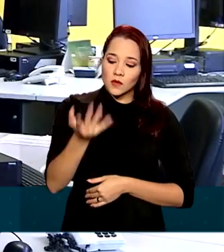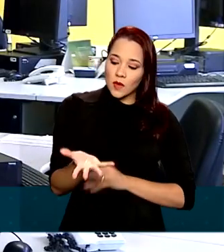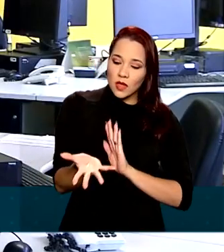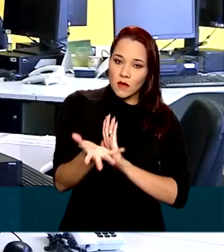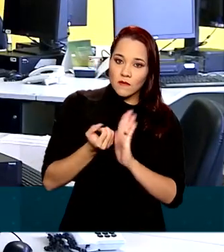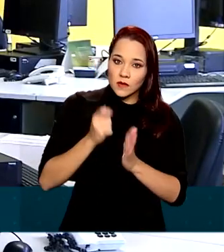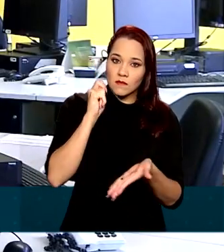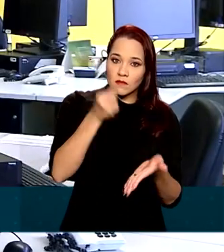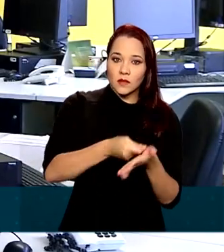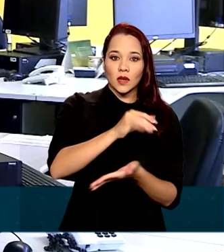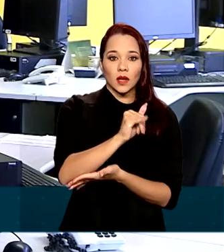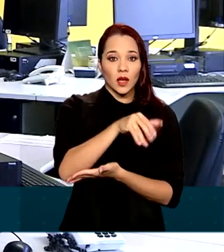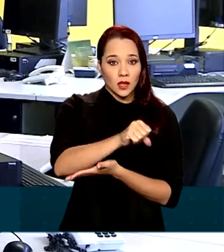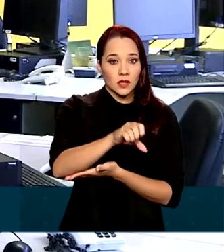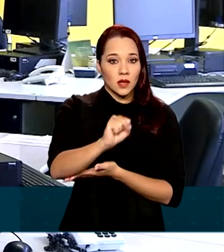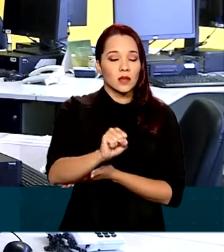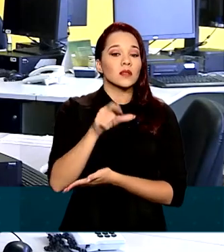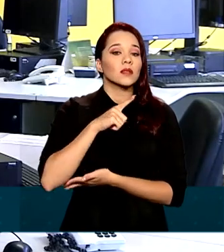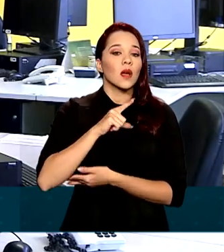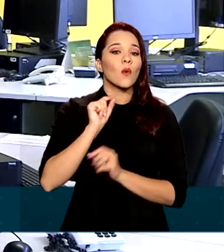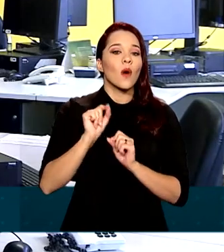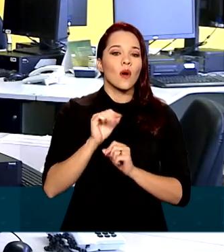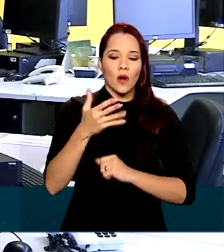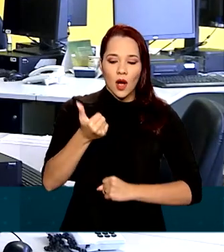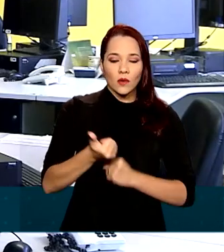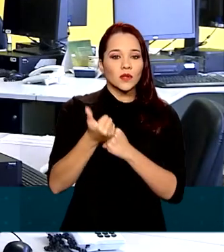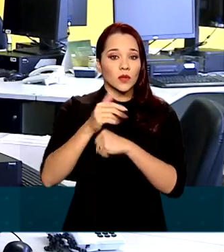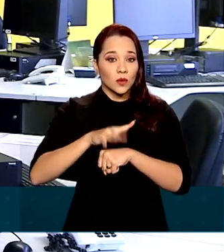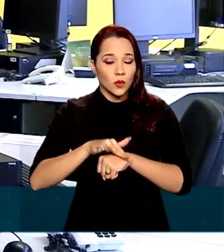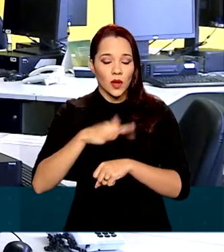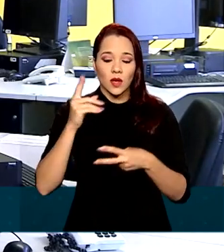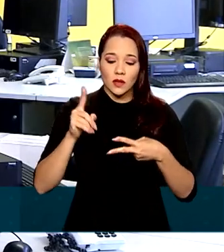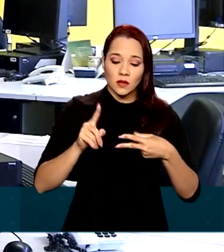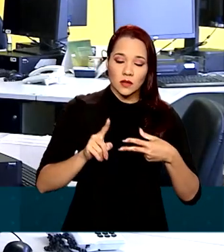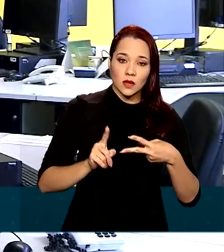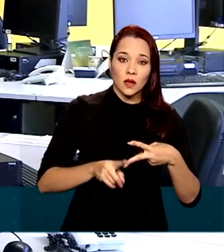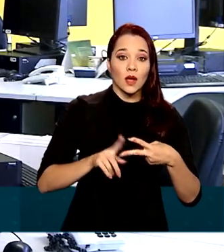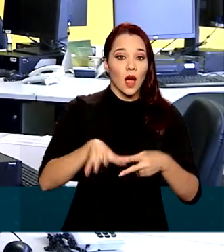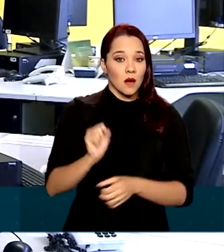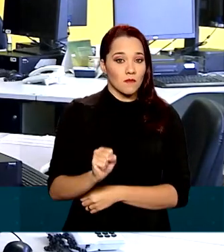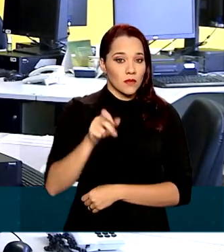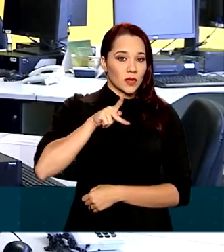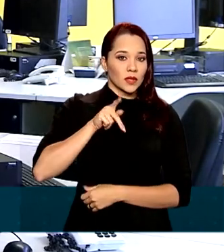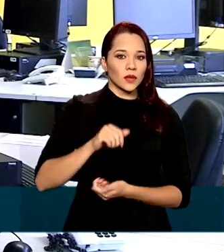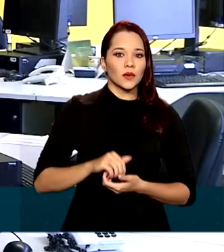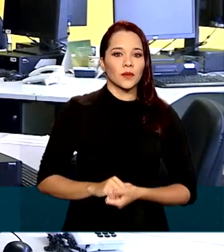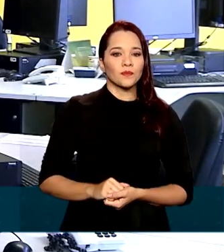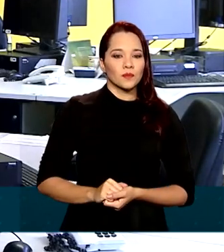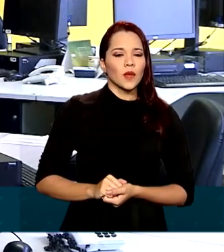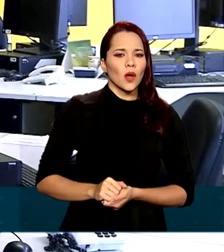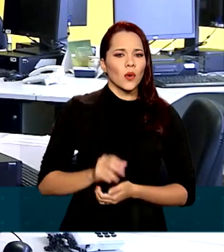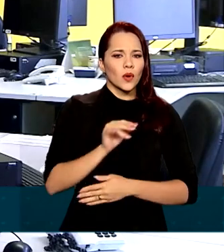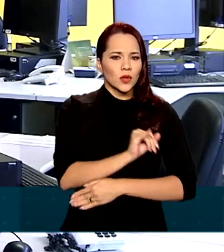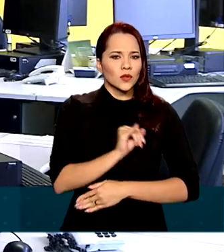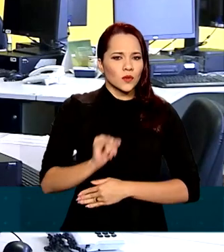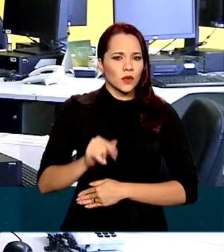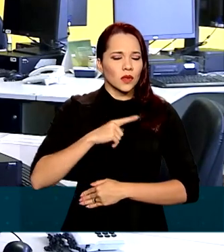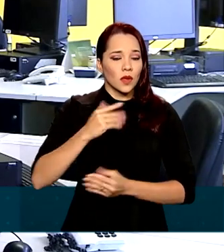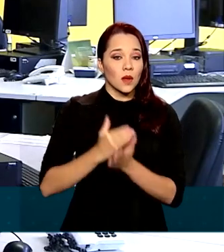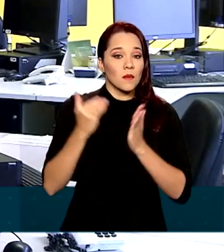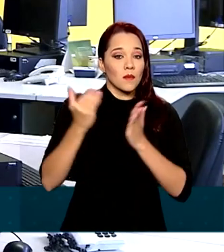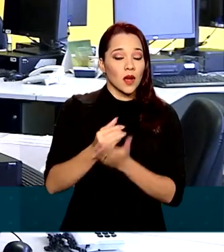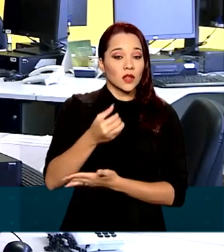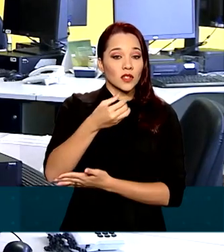pagos pelo INSS estão auxílio-doença e aposentadorias. O Instituto tem mais de 34